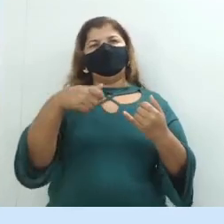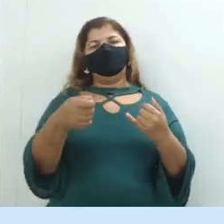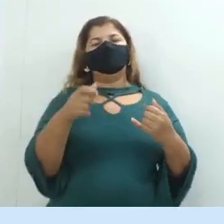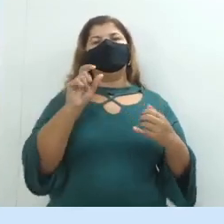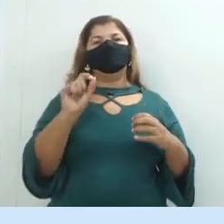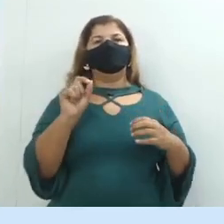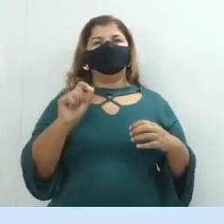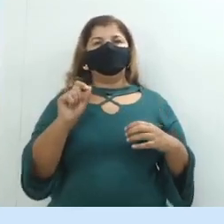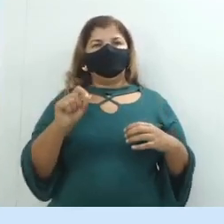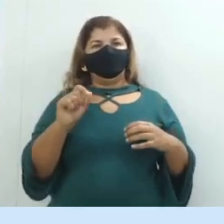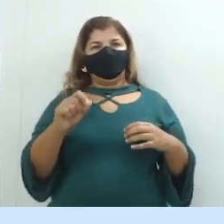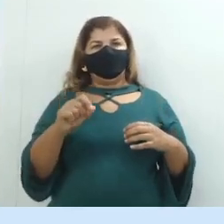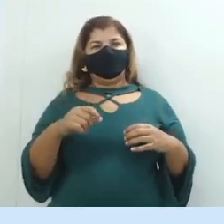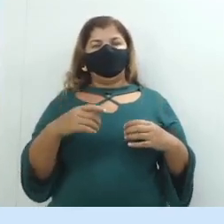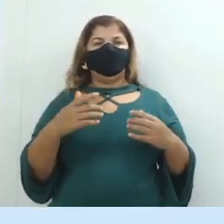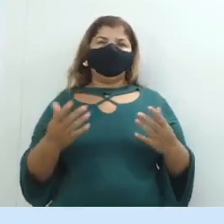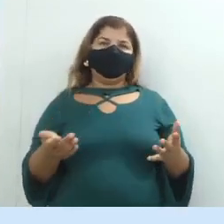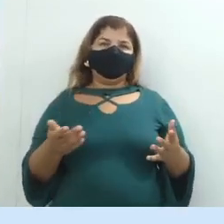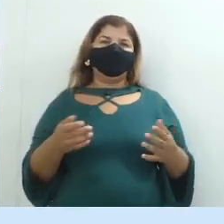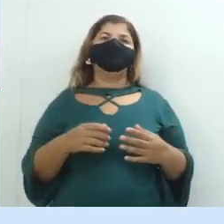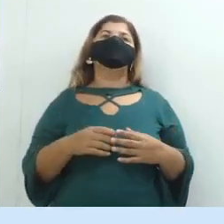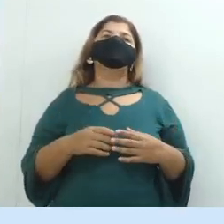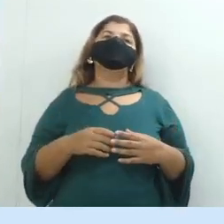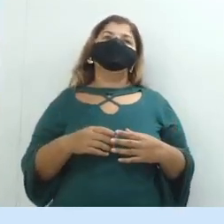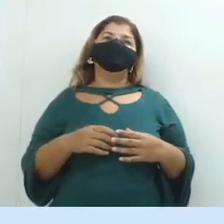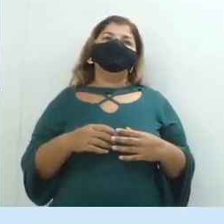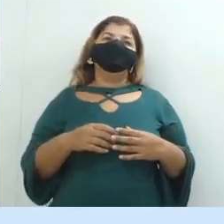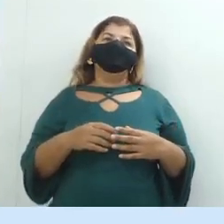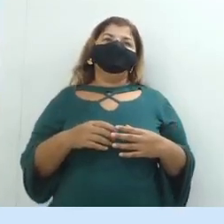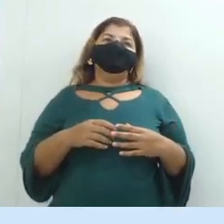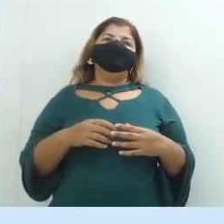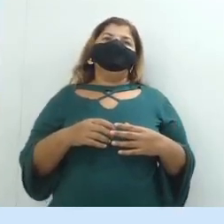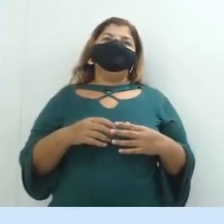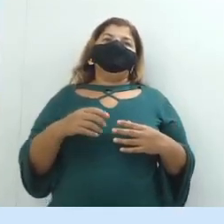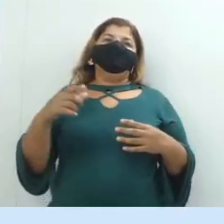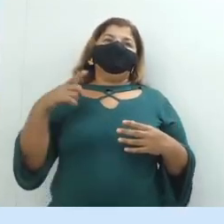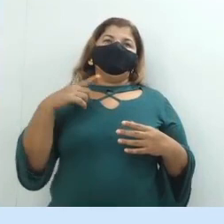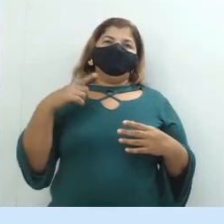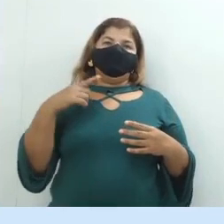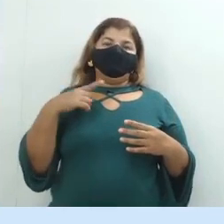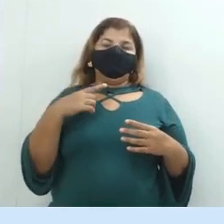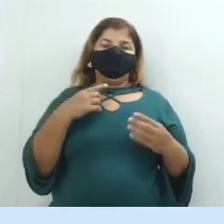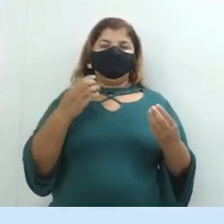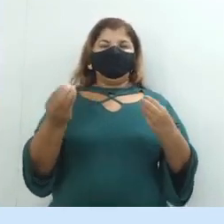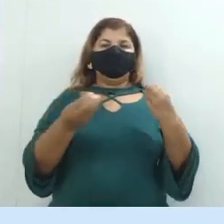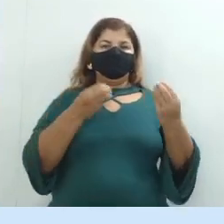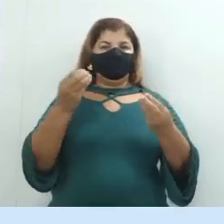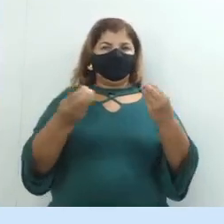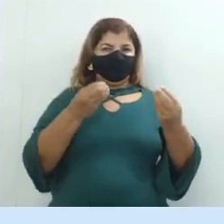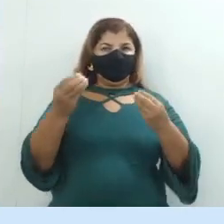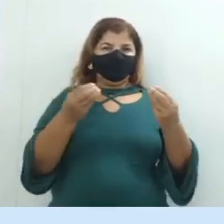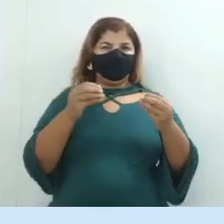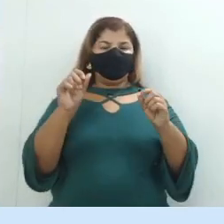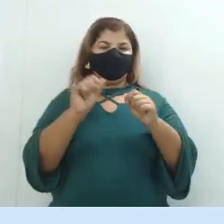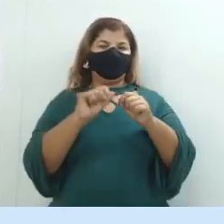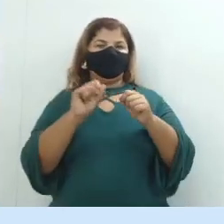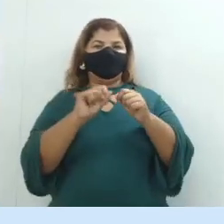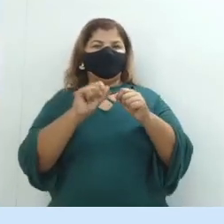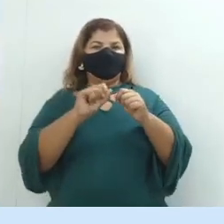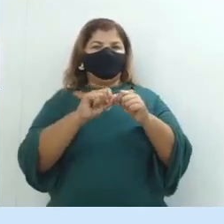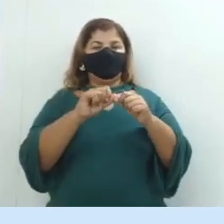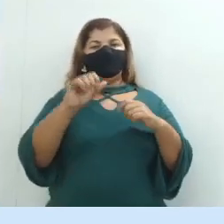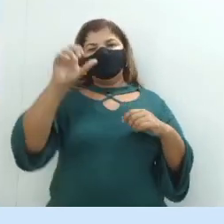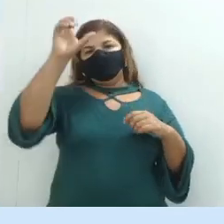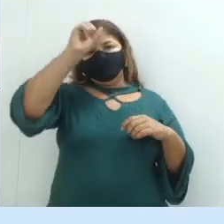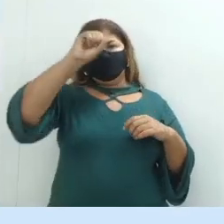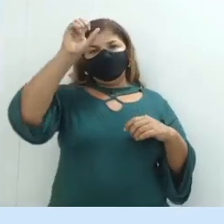vai a minha ressalva aqui, tá? Realmente, gente, uma das formas que a gente tem de fazer